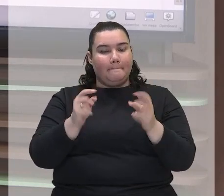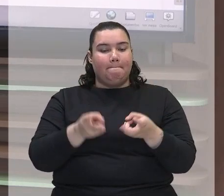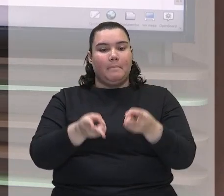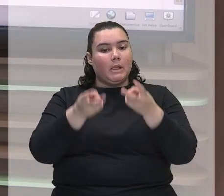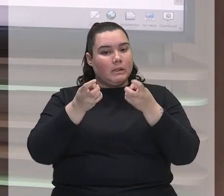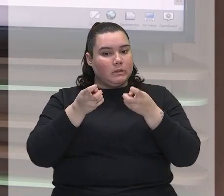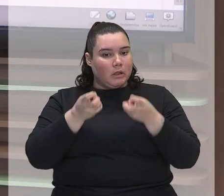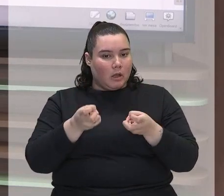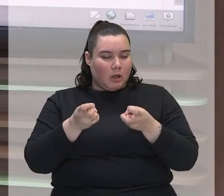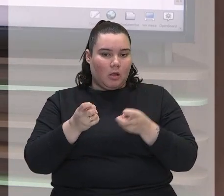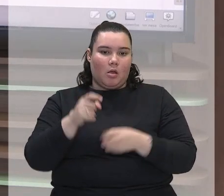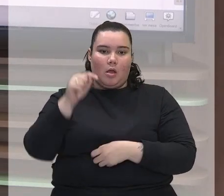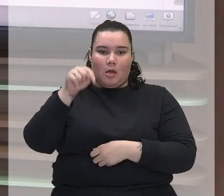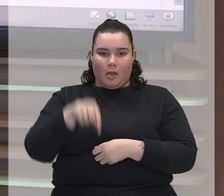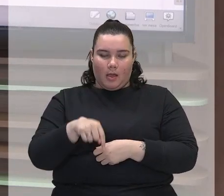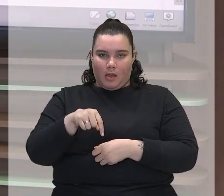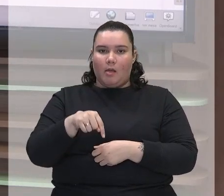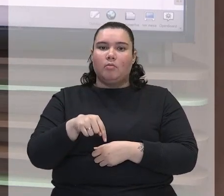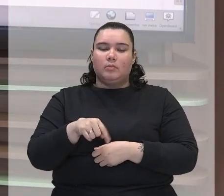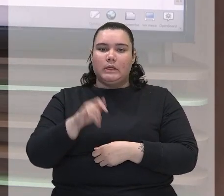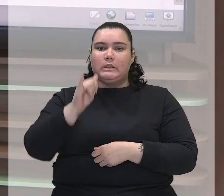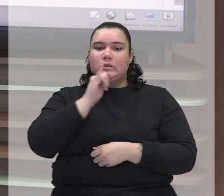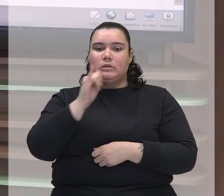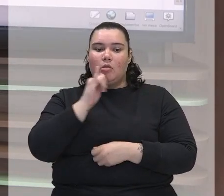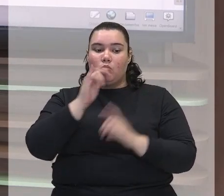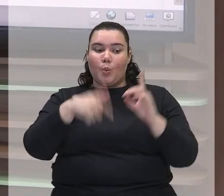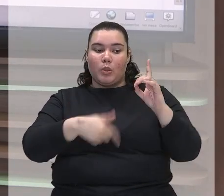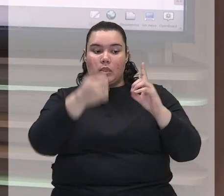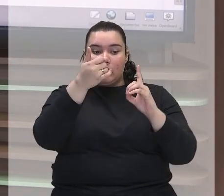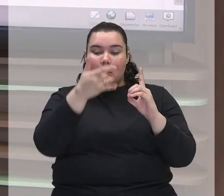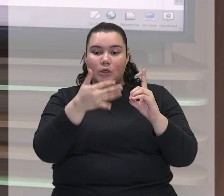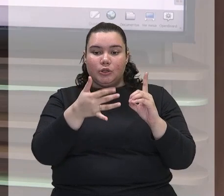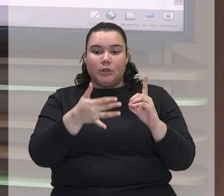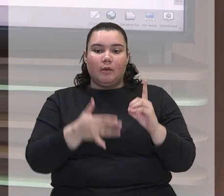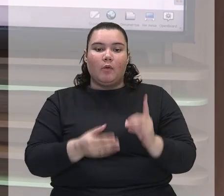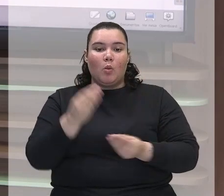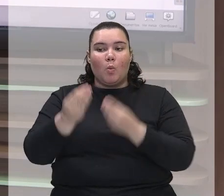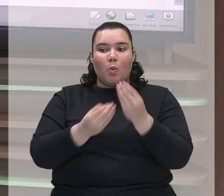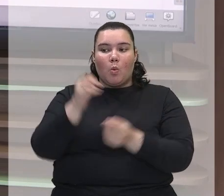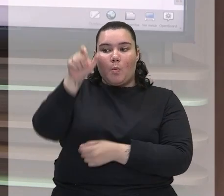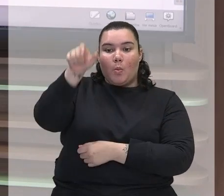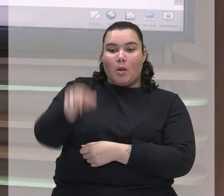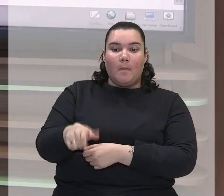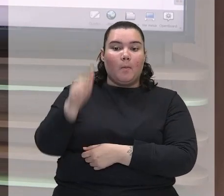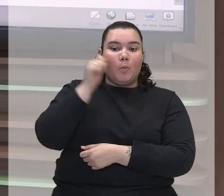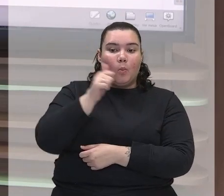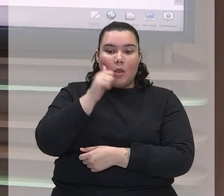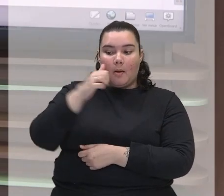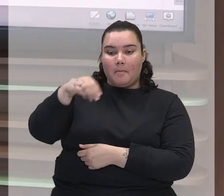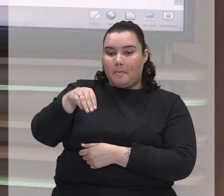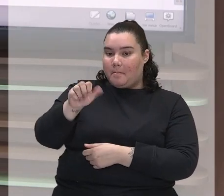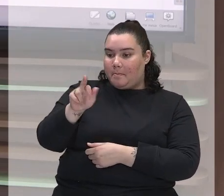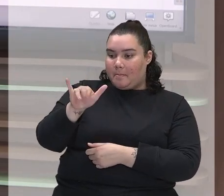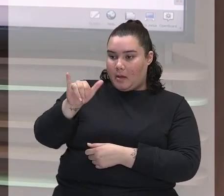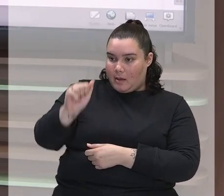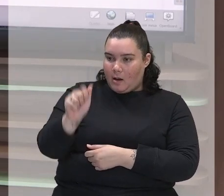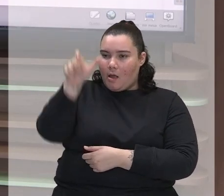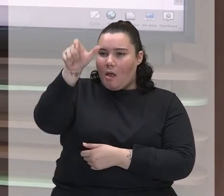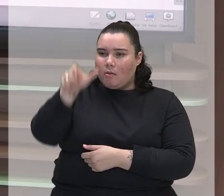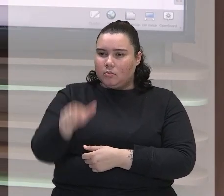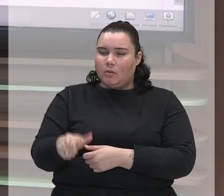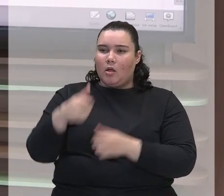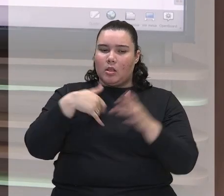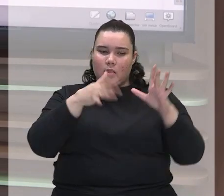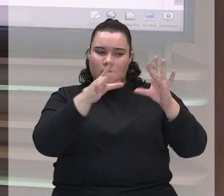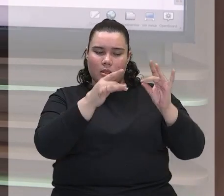há um retrato verbal, está se descrevendo como era a Maria. Né? Você basicamente vê a